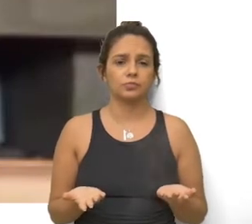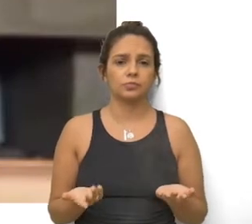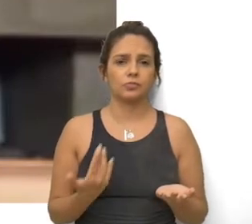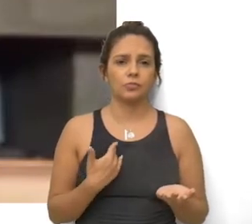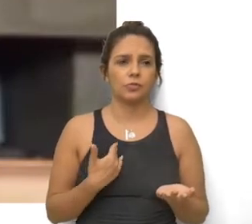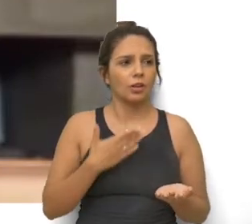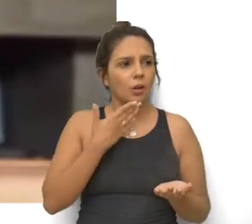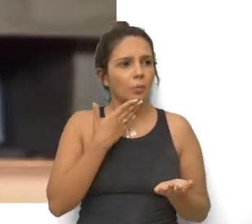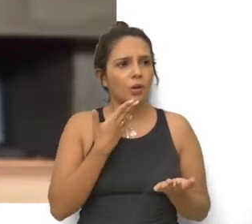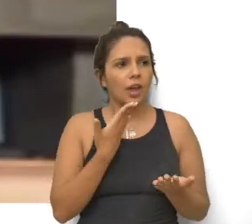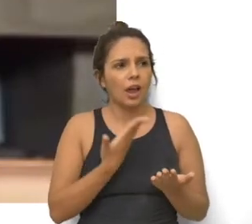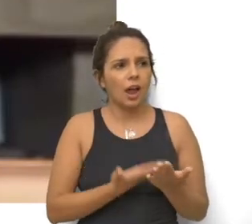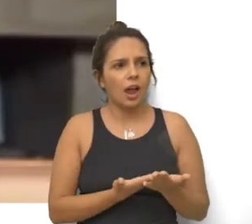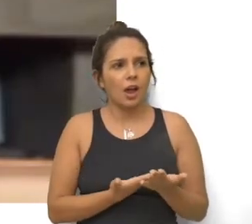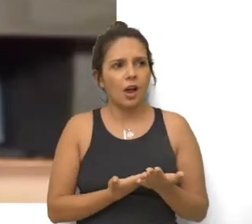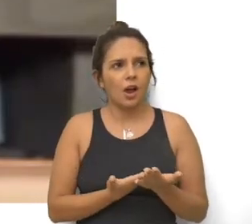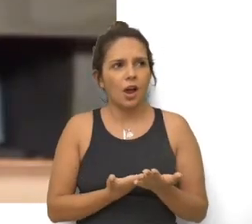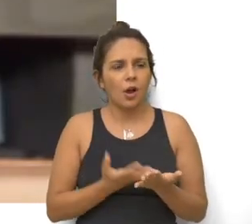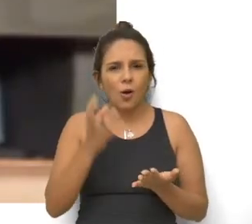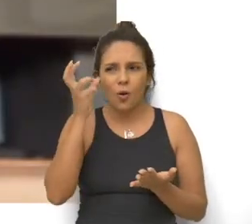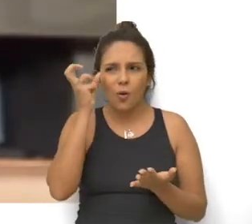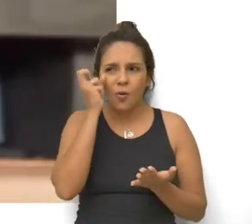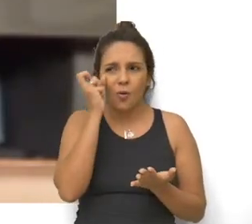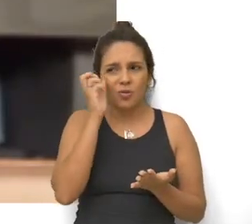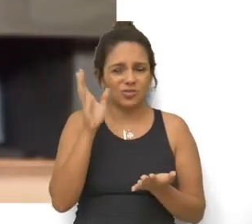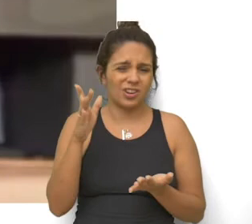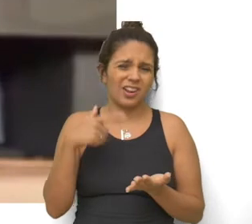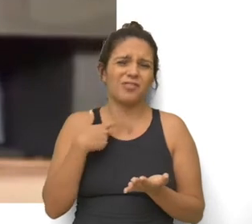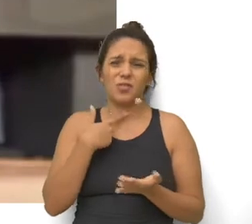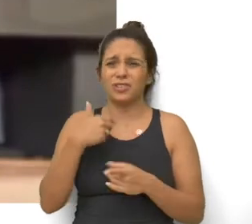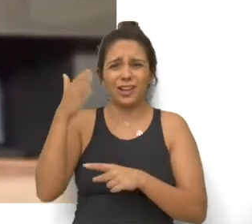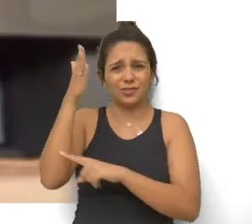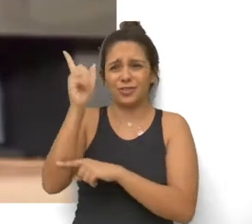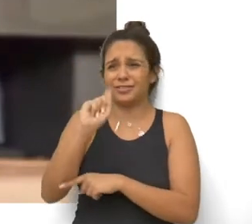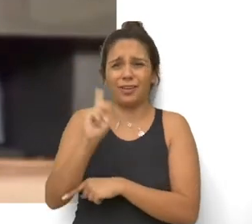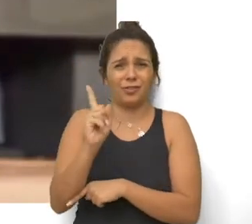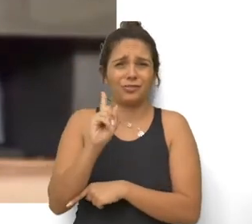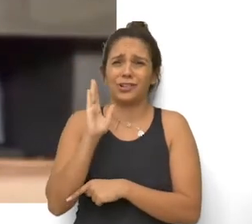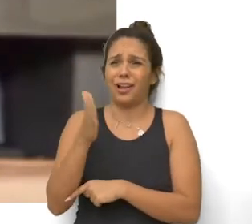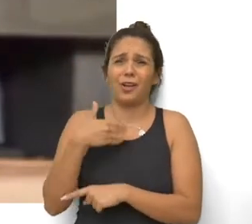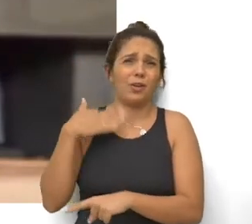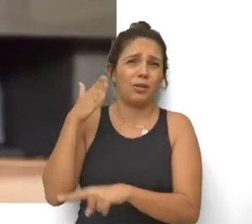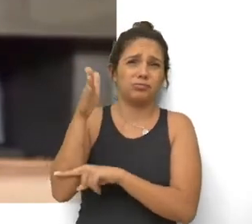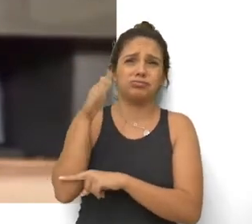meu encanto por quartos de hotel já acabou há muito tempo.